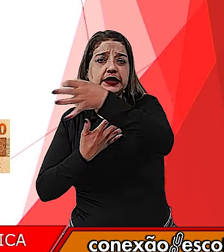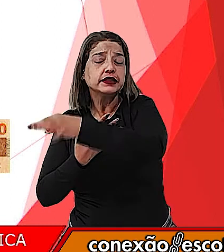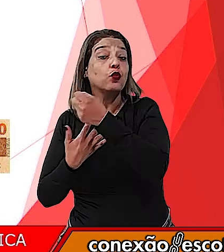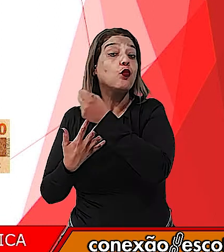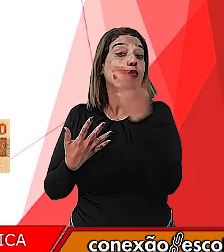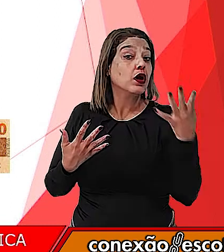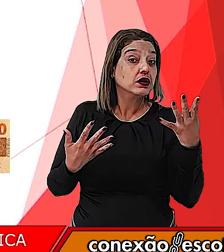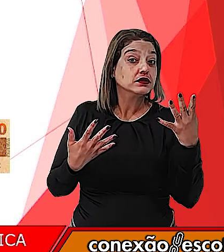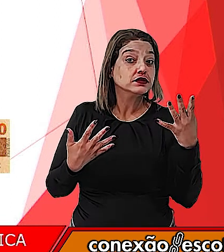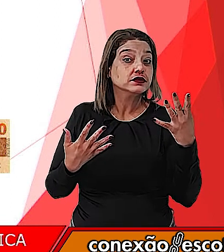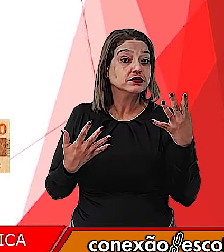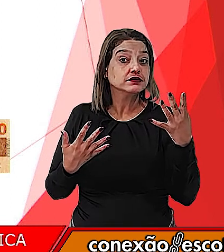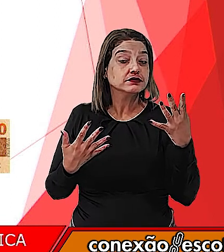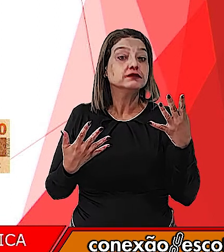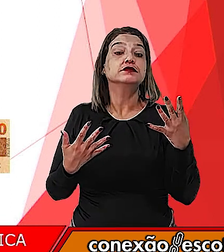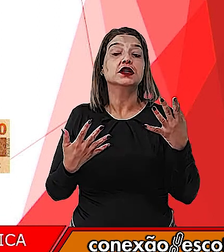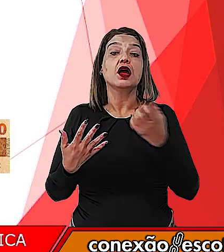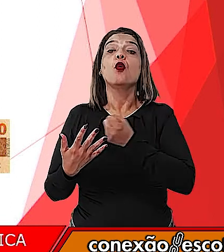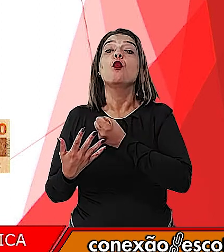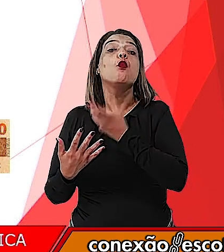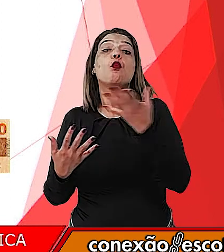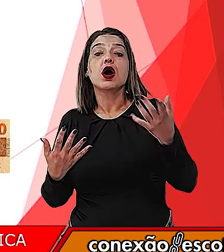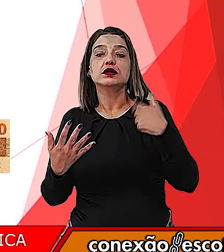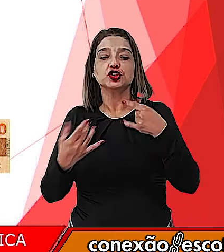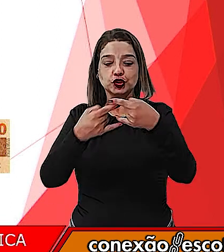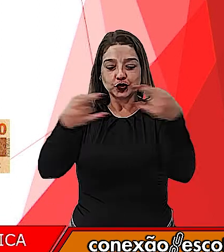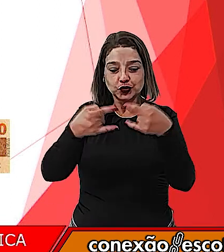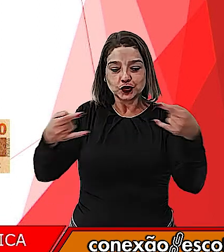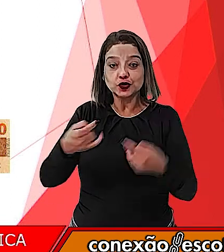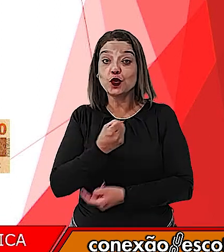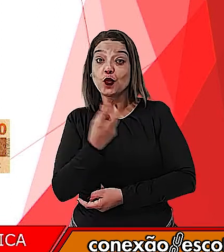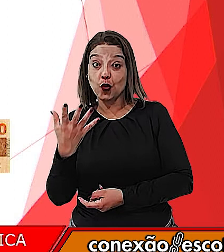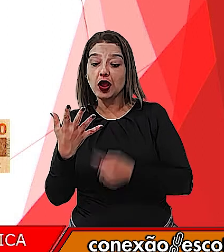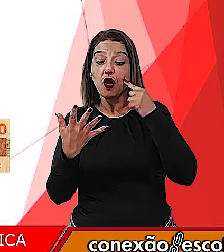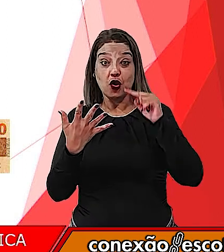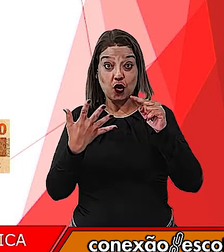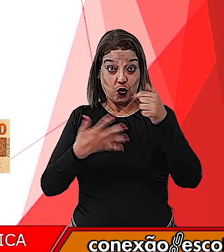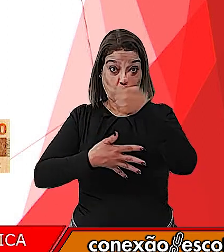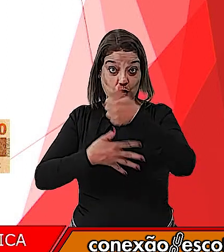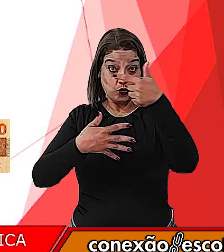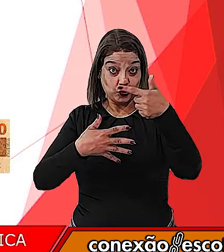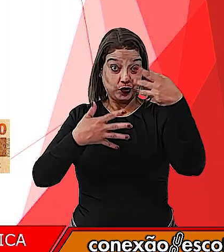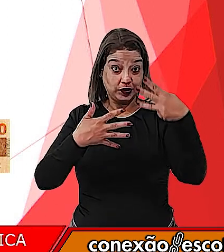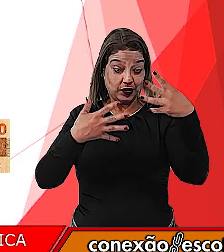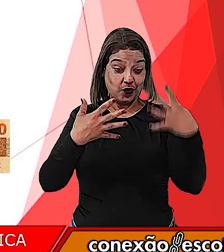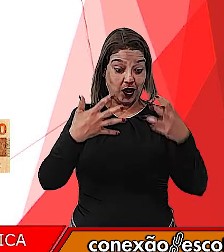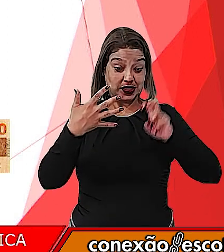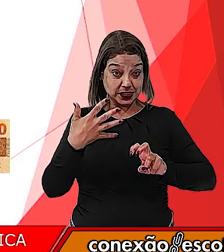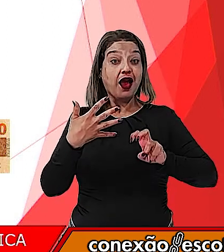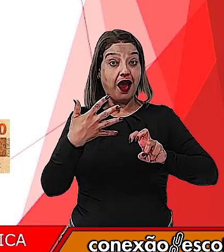10? Quantas vezes nós contamos as notas de 10? Uma, duas, três, quatro, cinco.